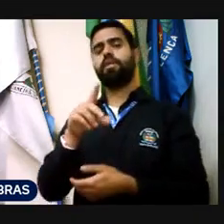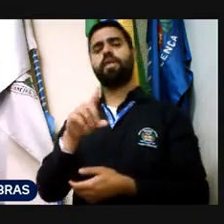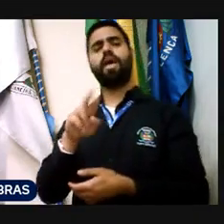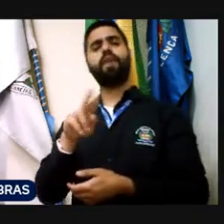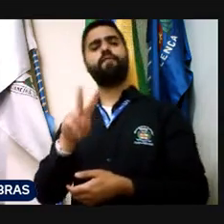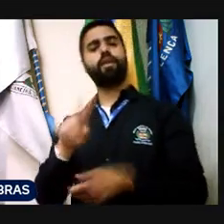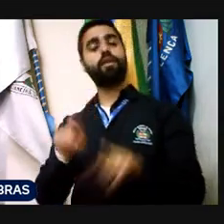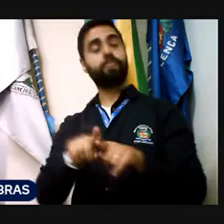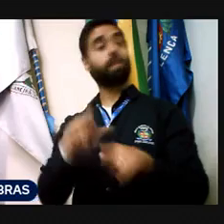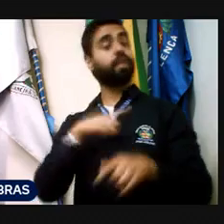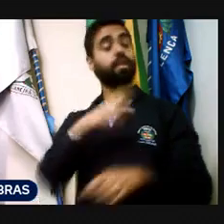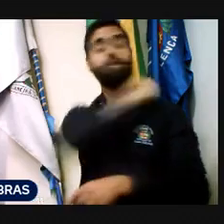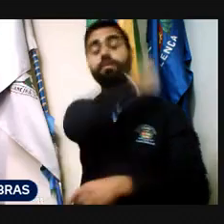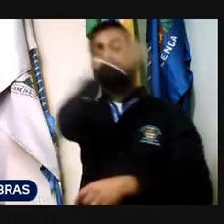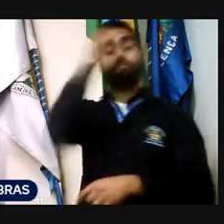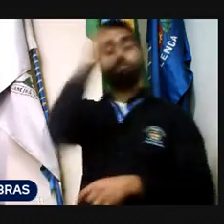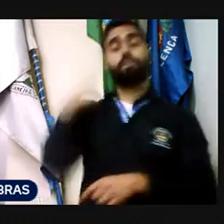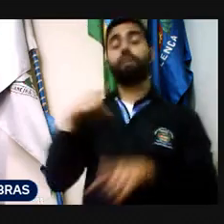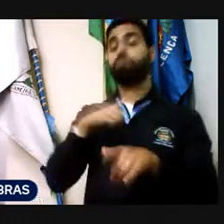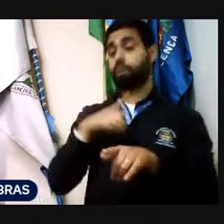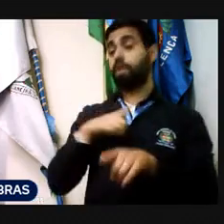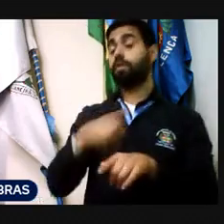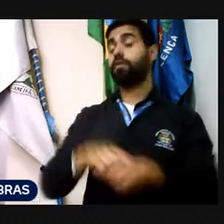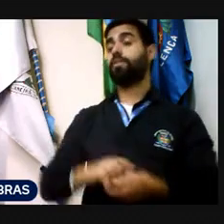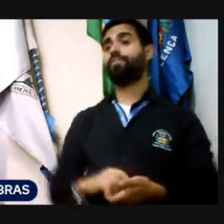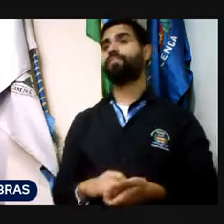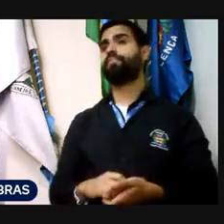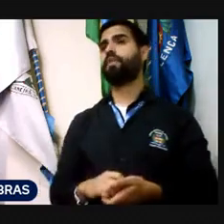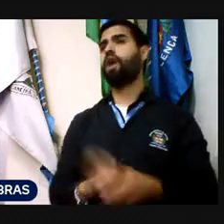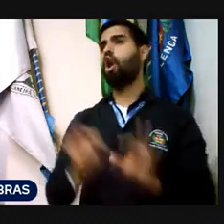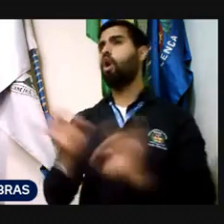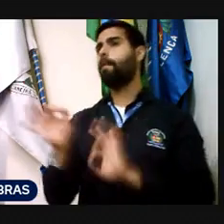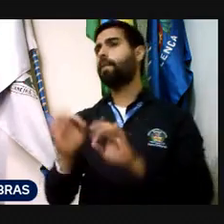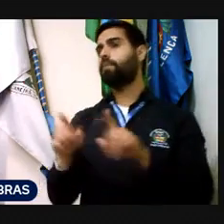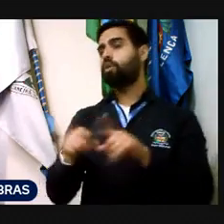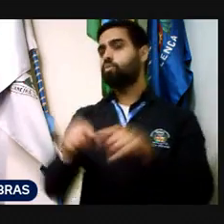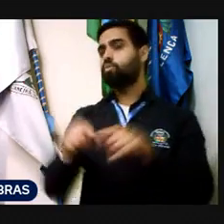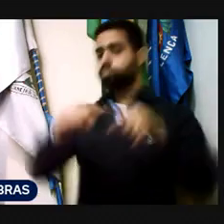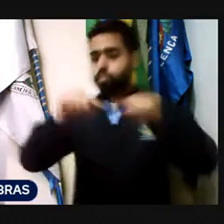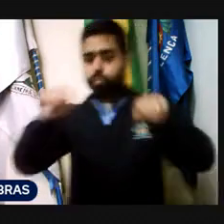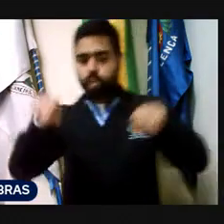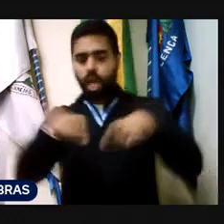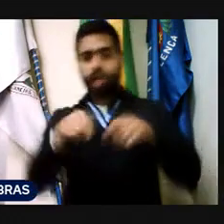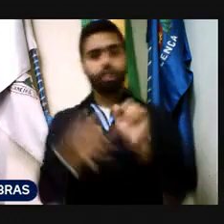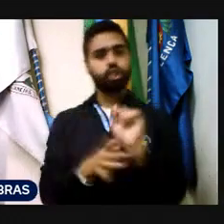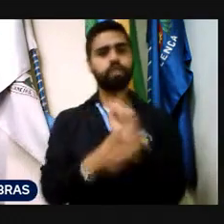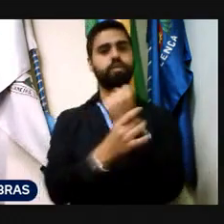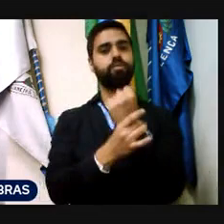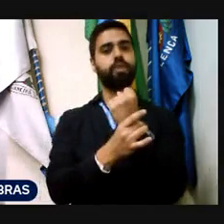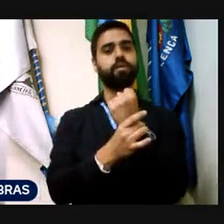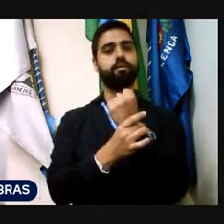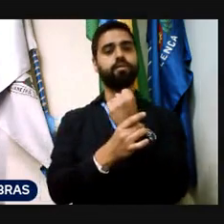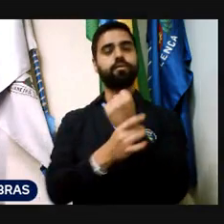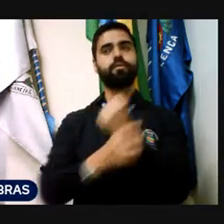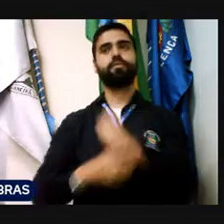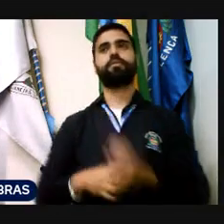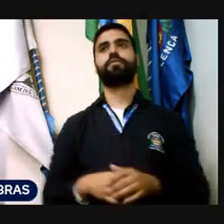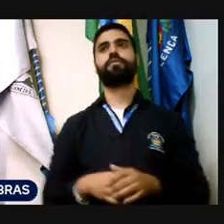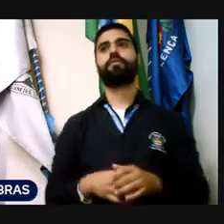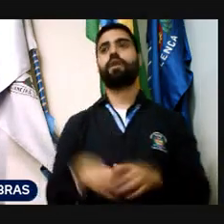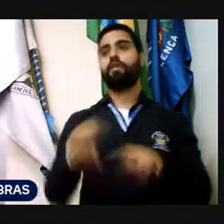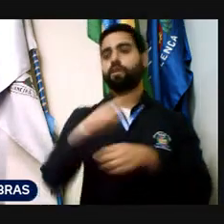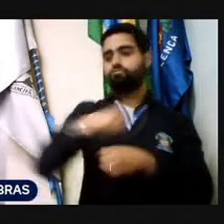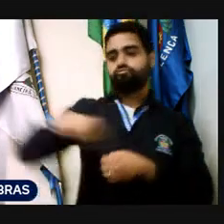também lá em Santa Isabel, onde está sendo montado um cinturão de segurança pela Polícia Militar, né, e ao redor da